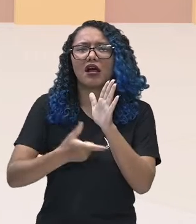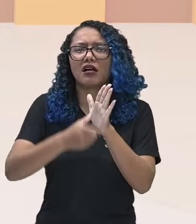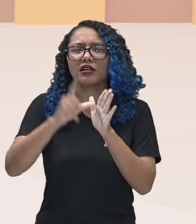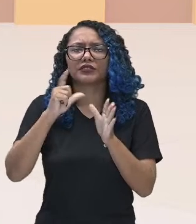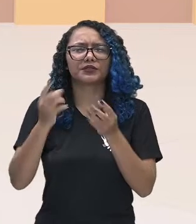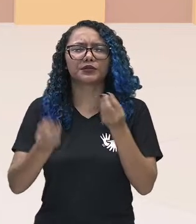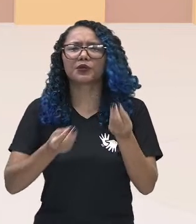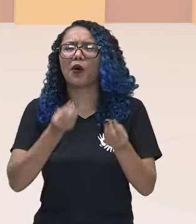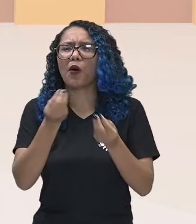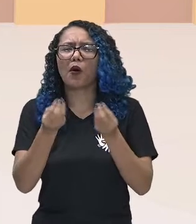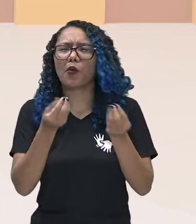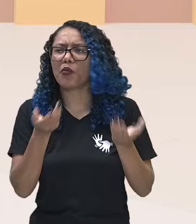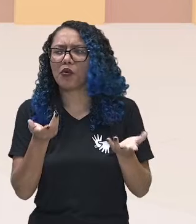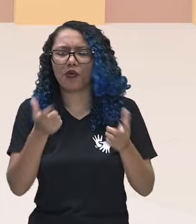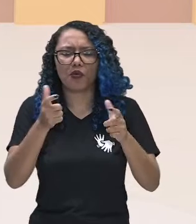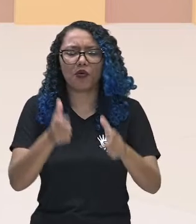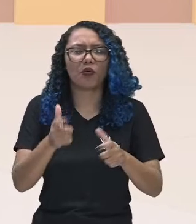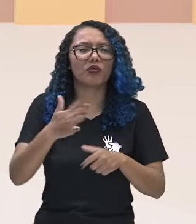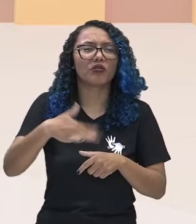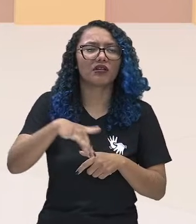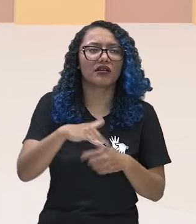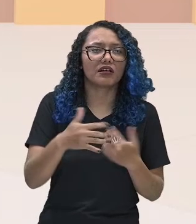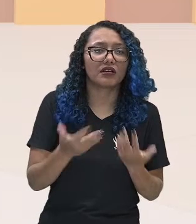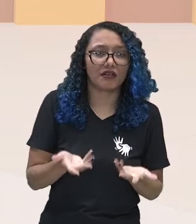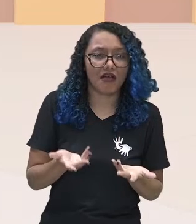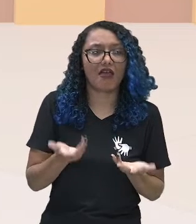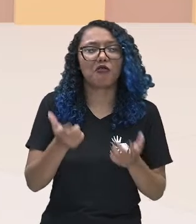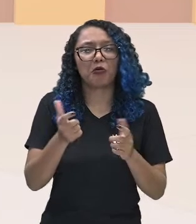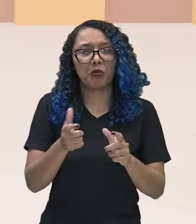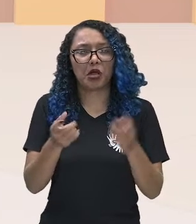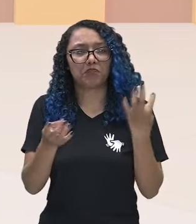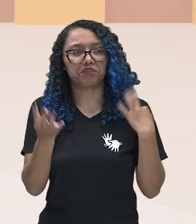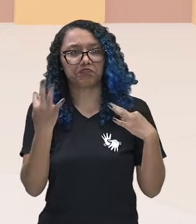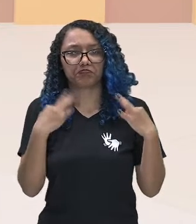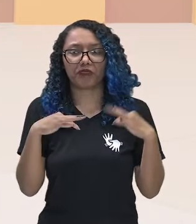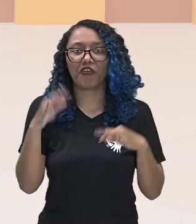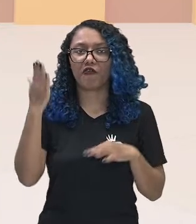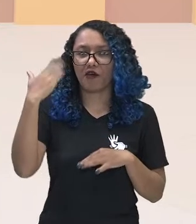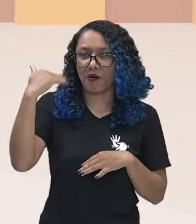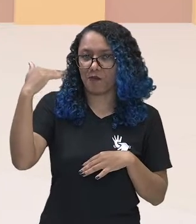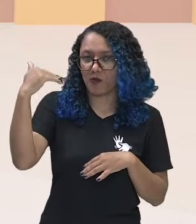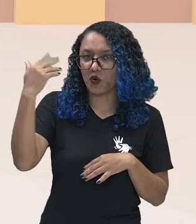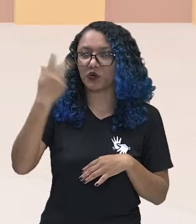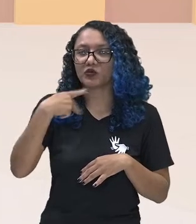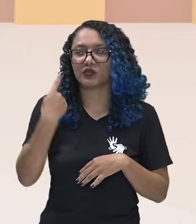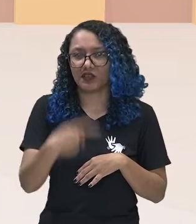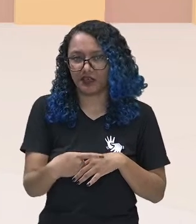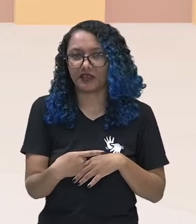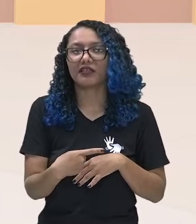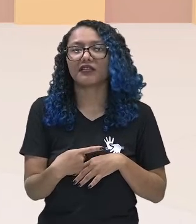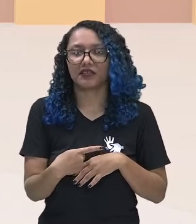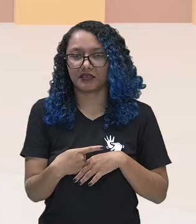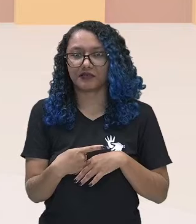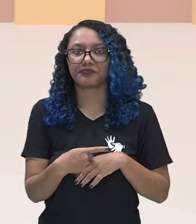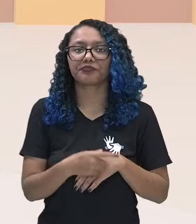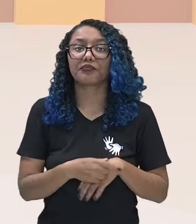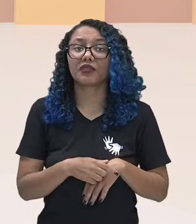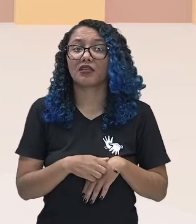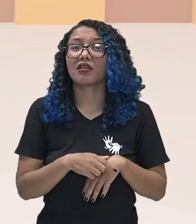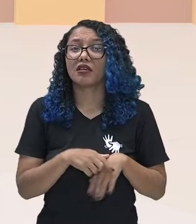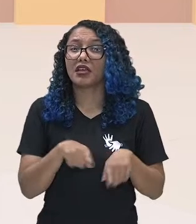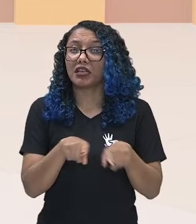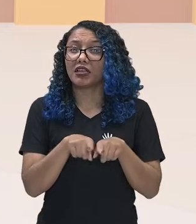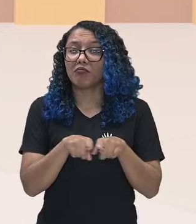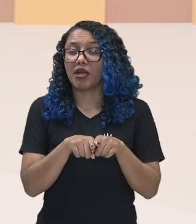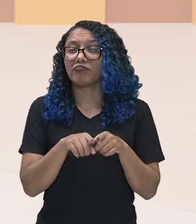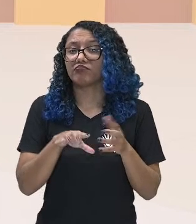né? É um ponto turístico bastante conhecido na nossa região e também mundialmente. Então,